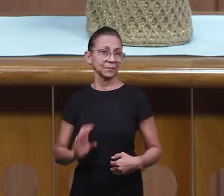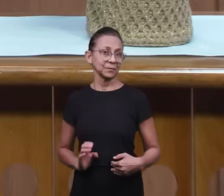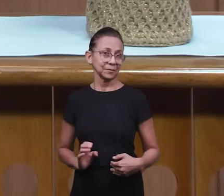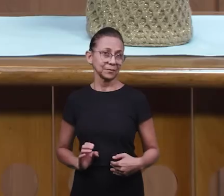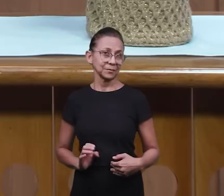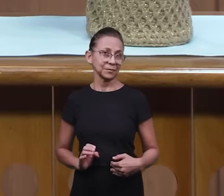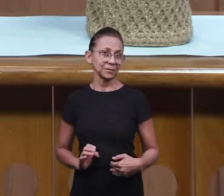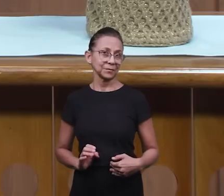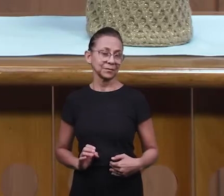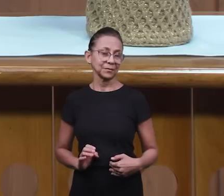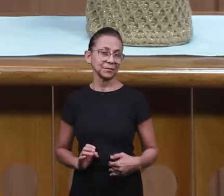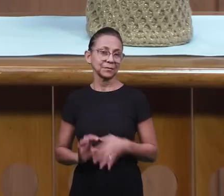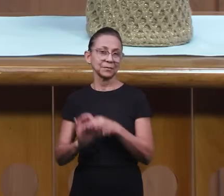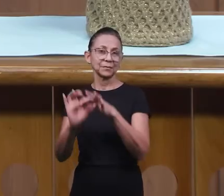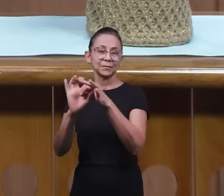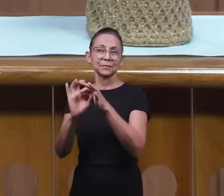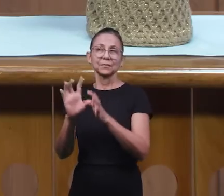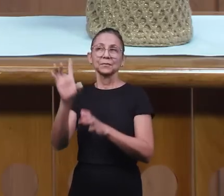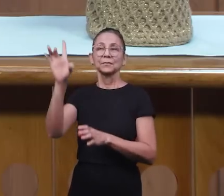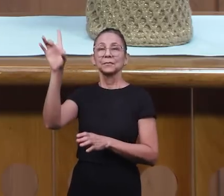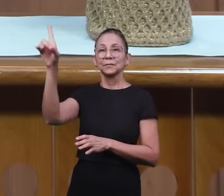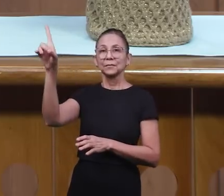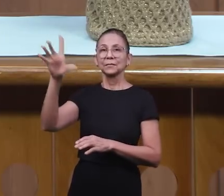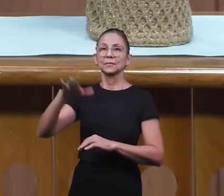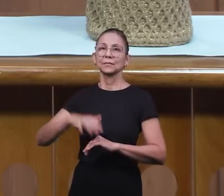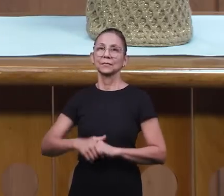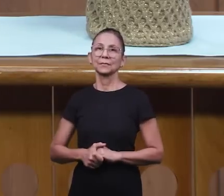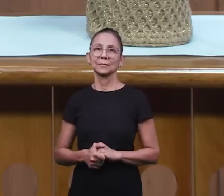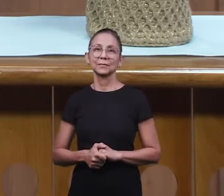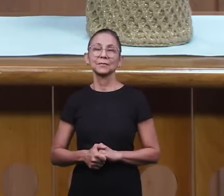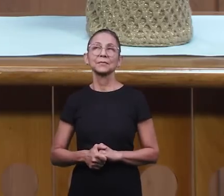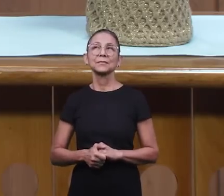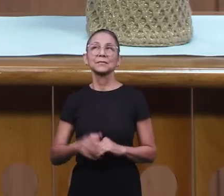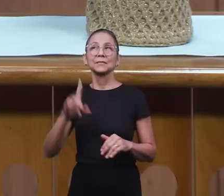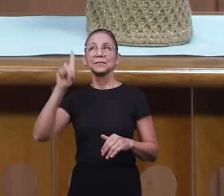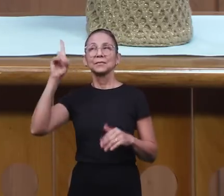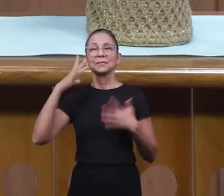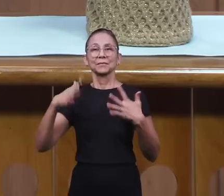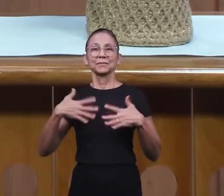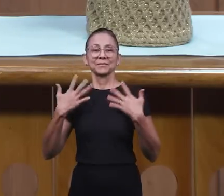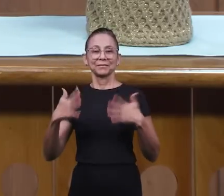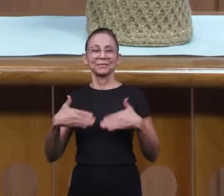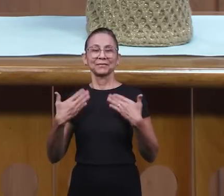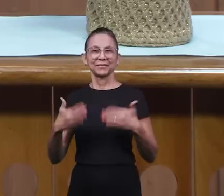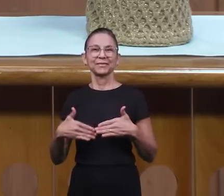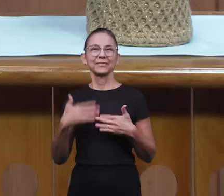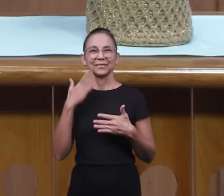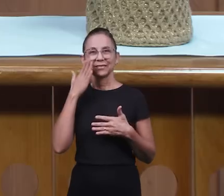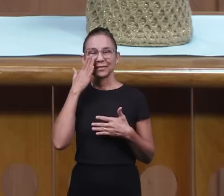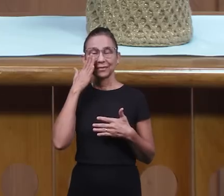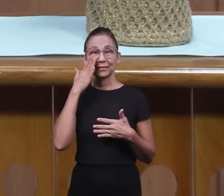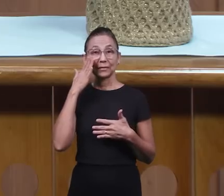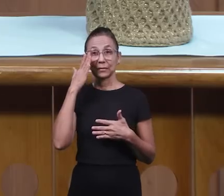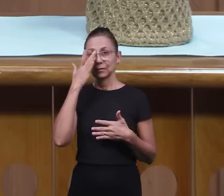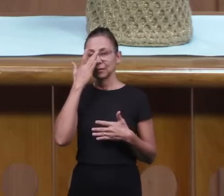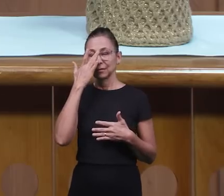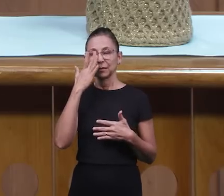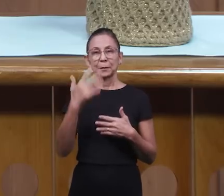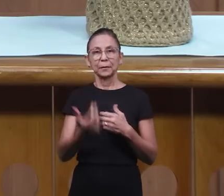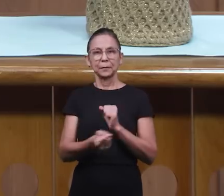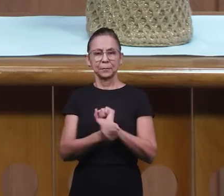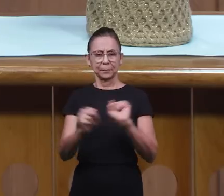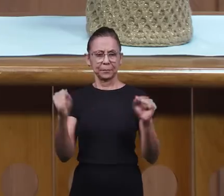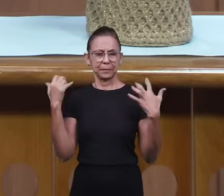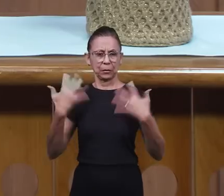estai em mim e eu em vós. Esse culto que agrada a Deus, ele alegra, ele alenta os corações. Ele dá consolo, ele